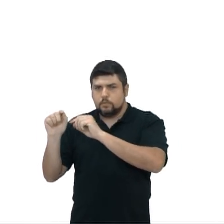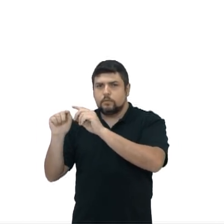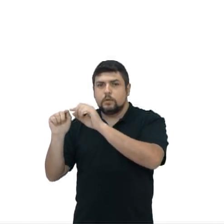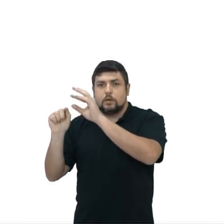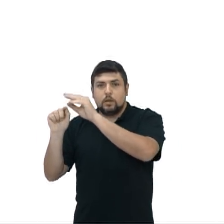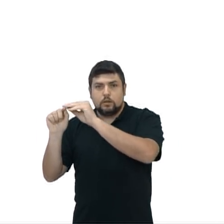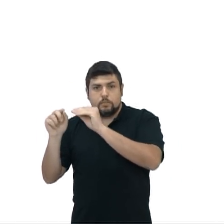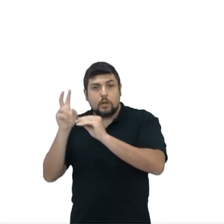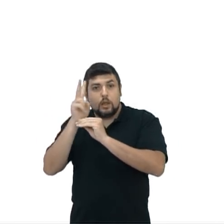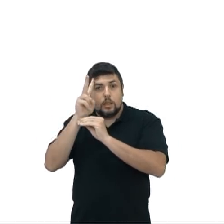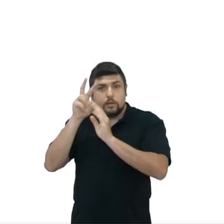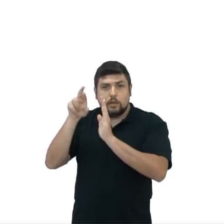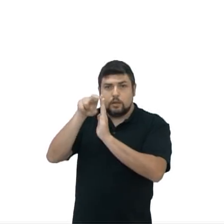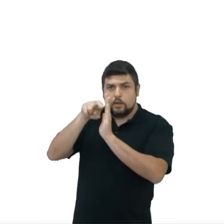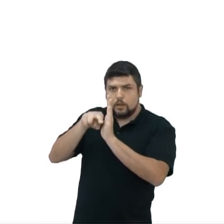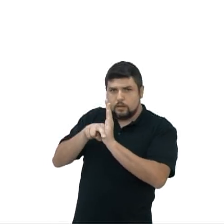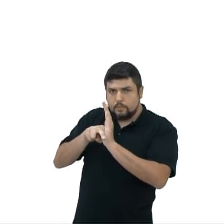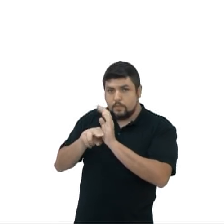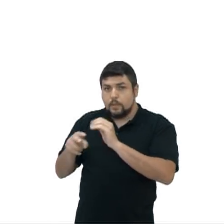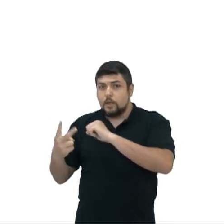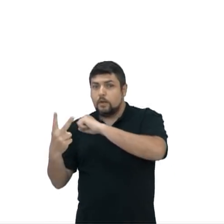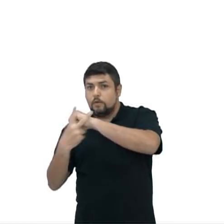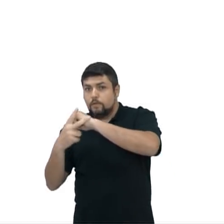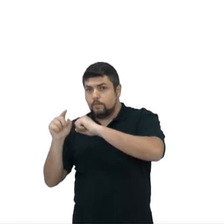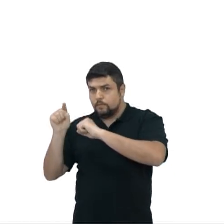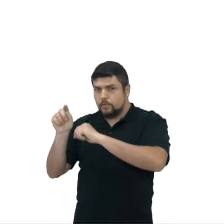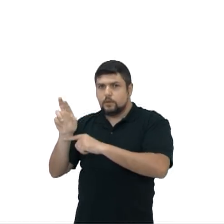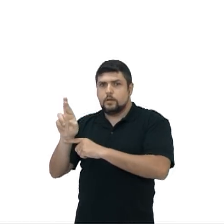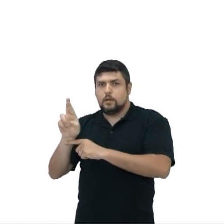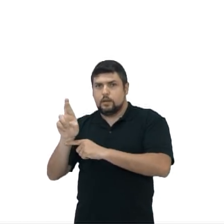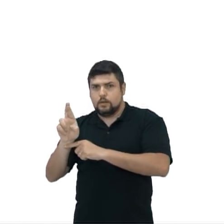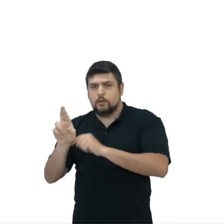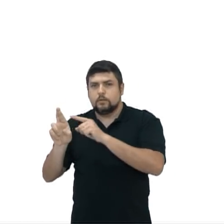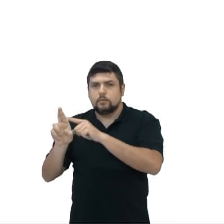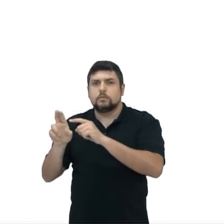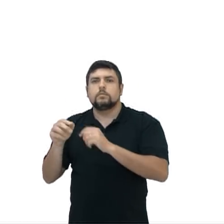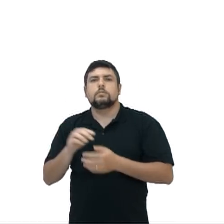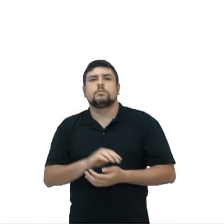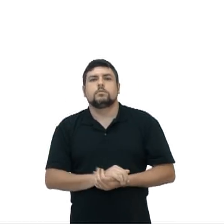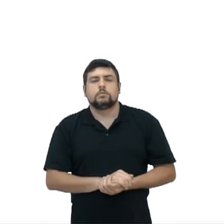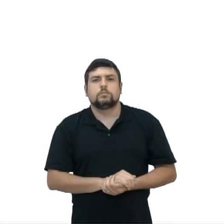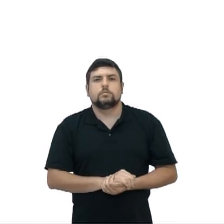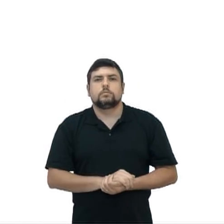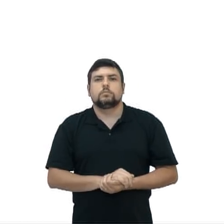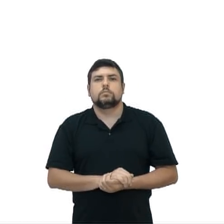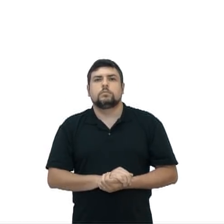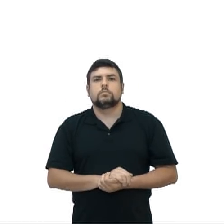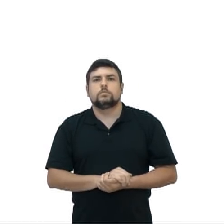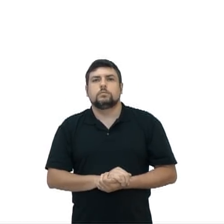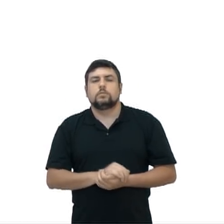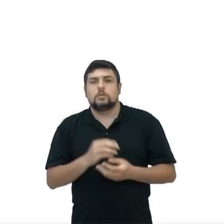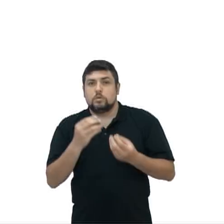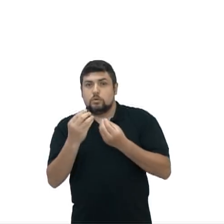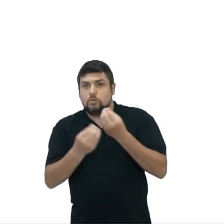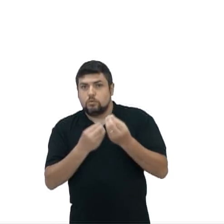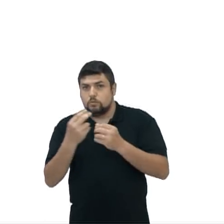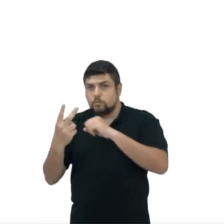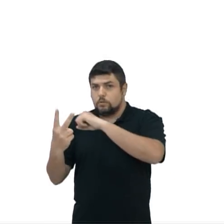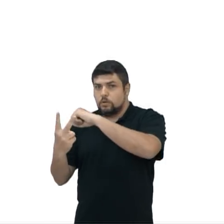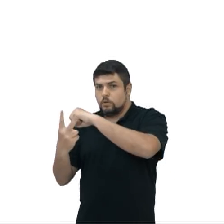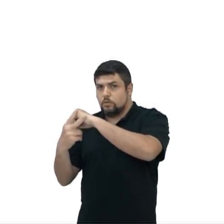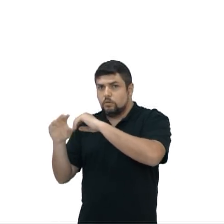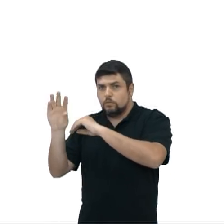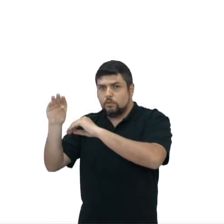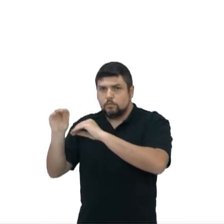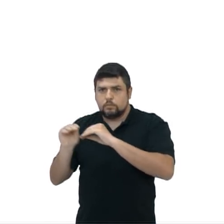esquecer, todos esses verbos também são regulares. Então, tá bem tranquilo. Você vai completar no teu caderno, então, com o verbo que